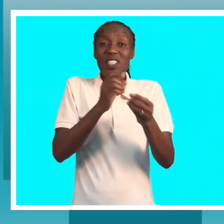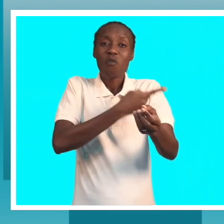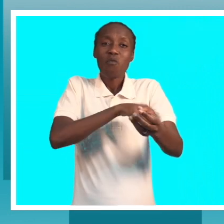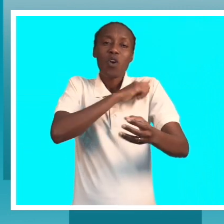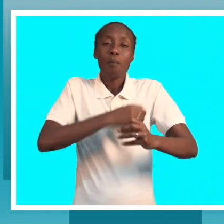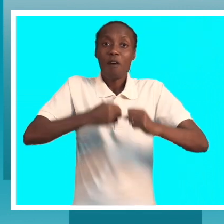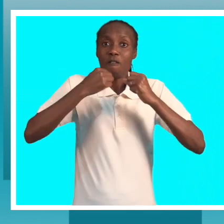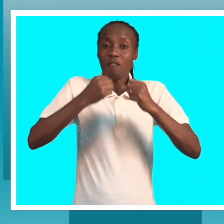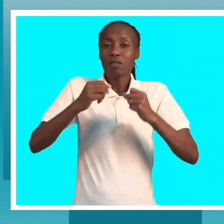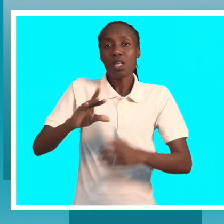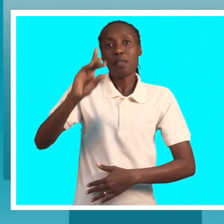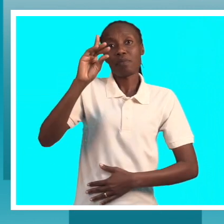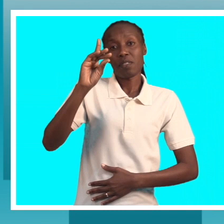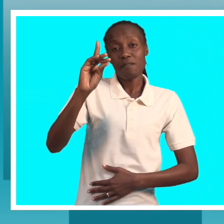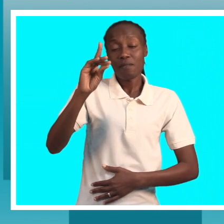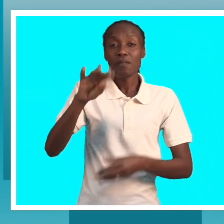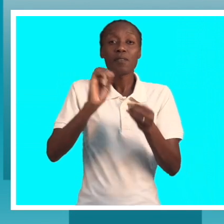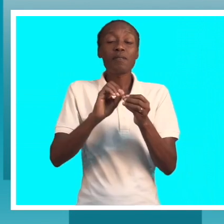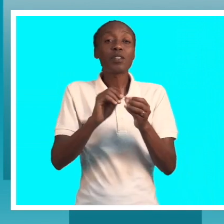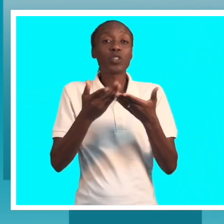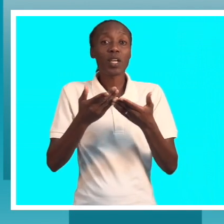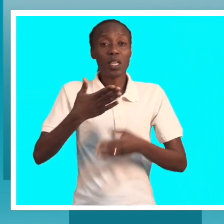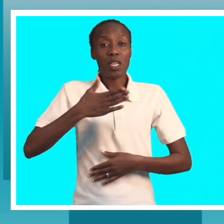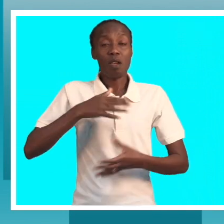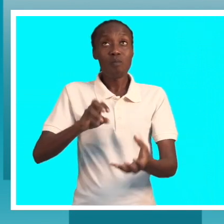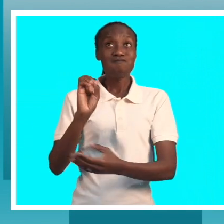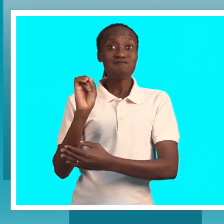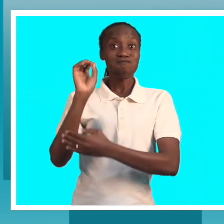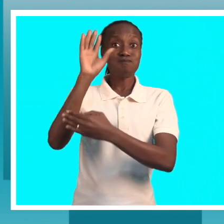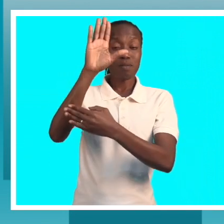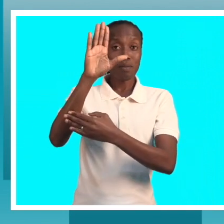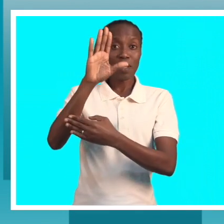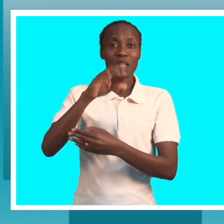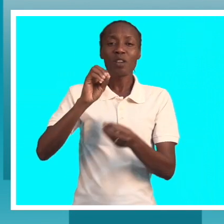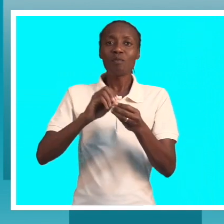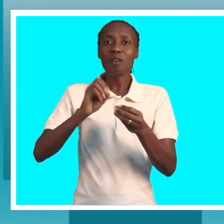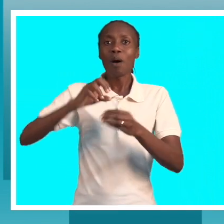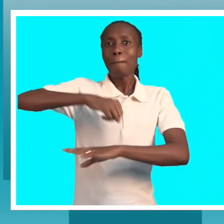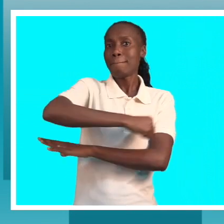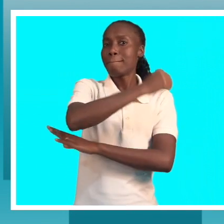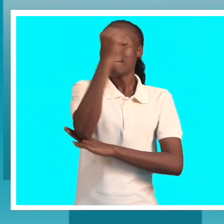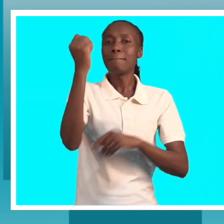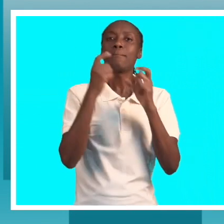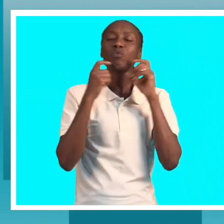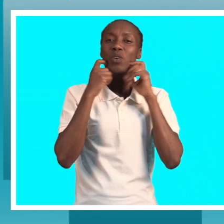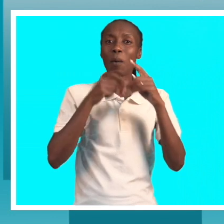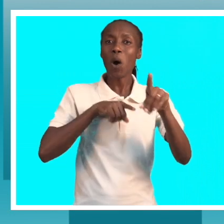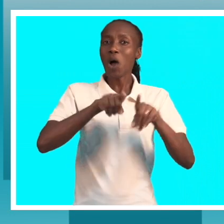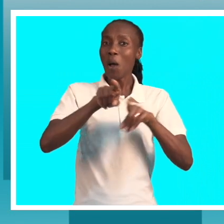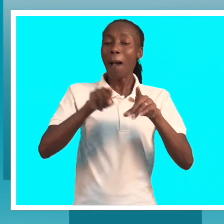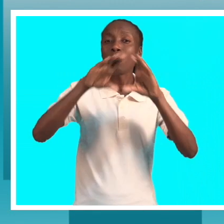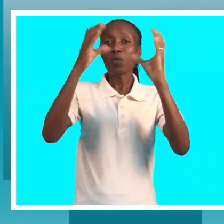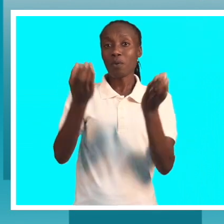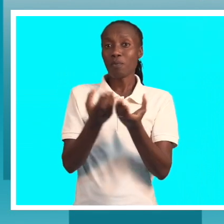que foi uma força divina que fez com que eu lançasse aquela bola e qualificasse o Moçambique para o Campeonato do Mundo.